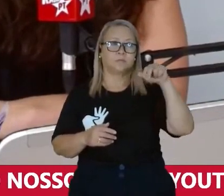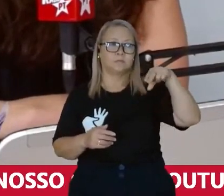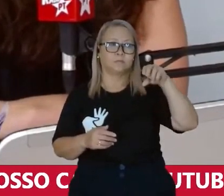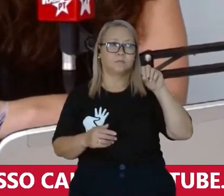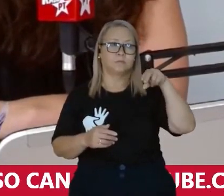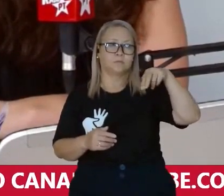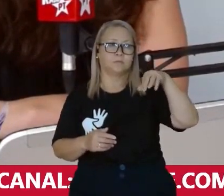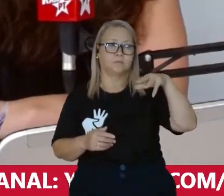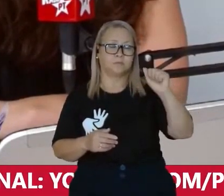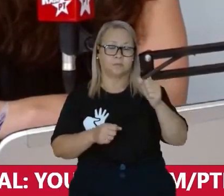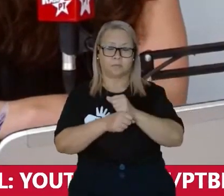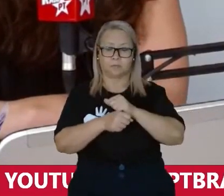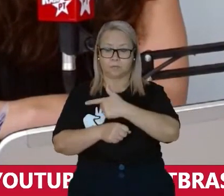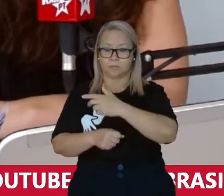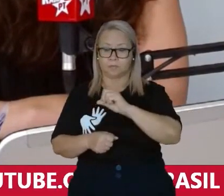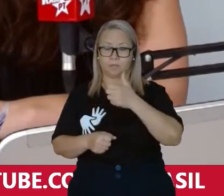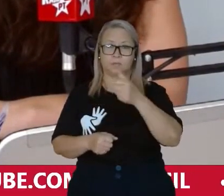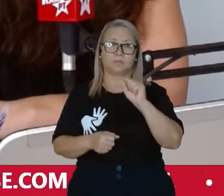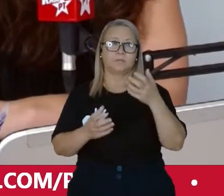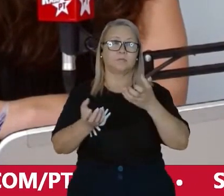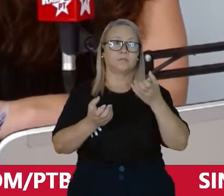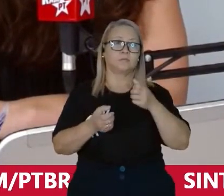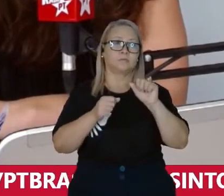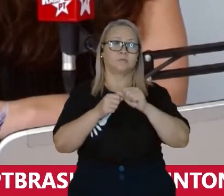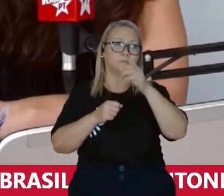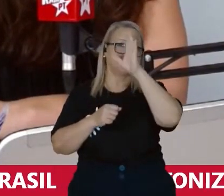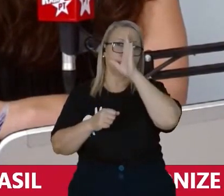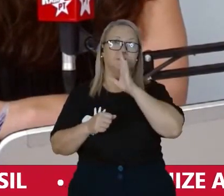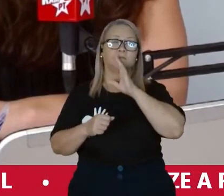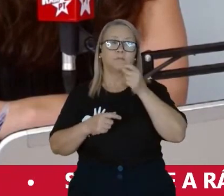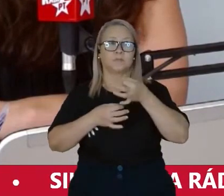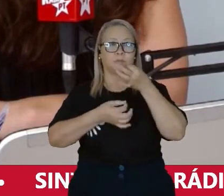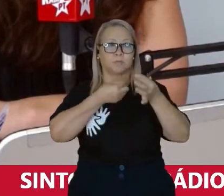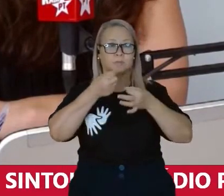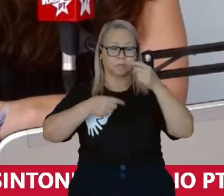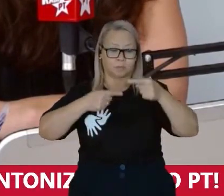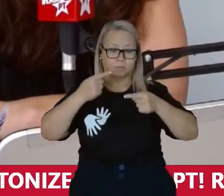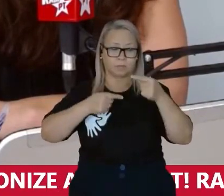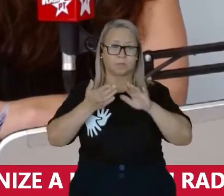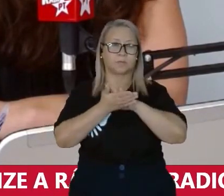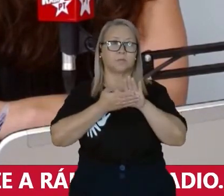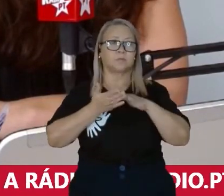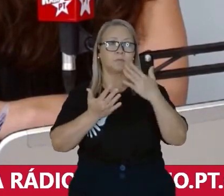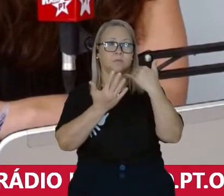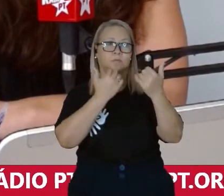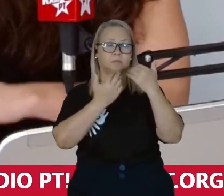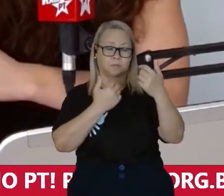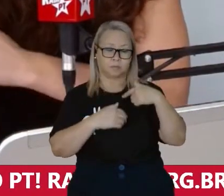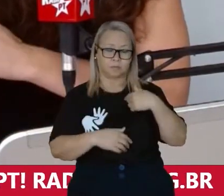lá desde 2018, mas assim, eu queria fazer um perfil para poder comentar política sem chamar atenção para minha